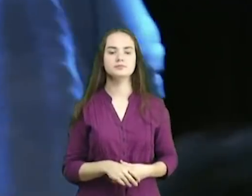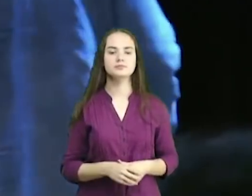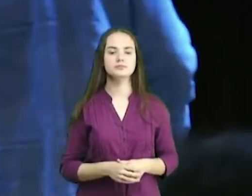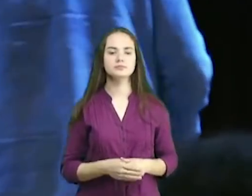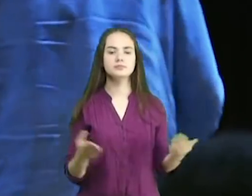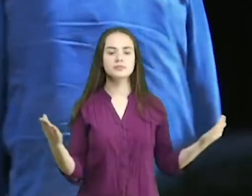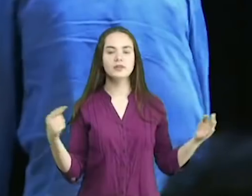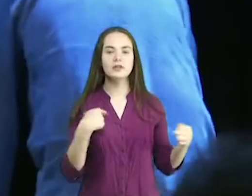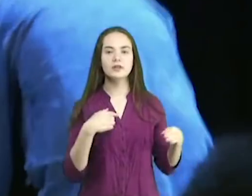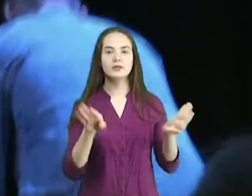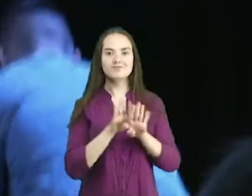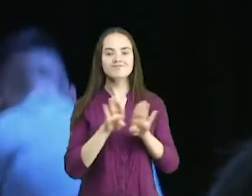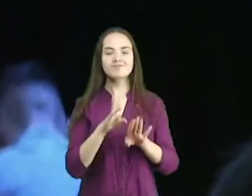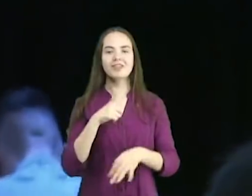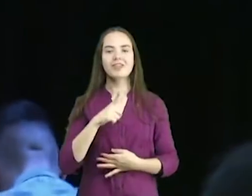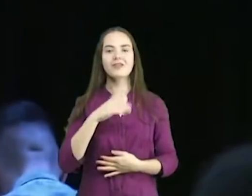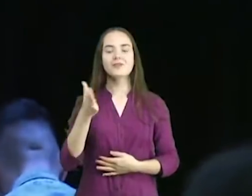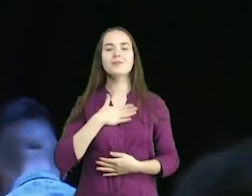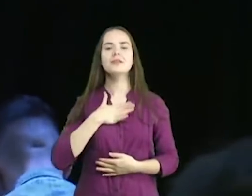E eu também tenho mãe.